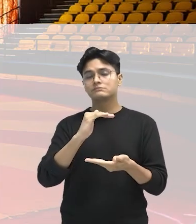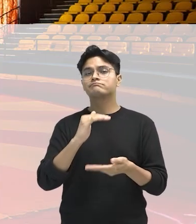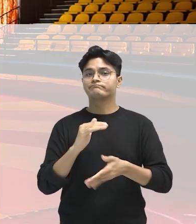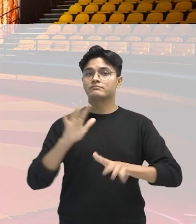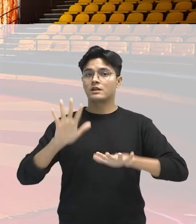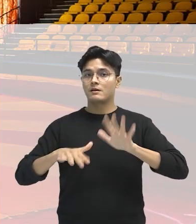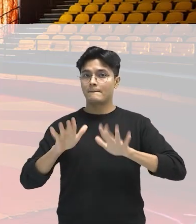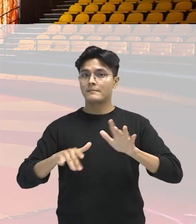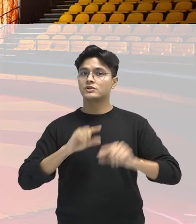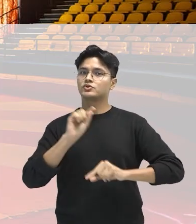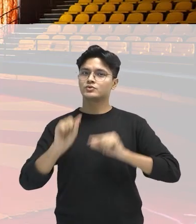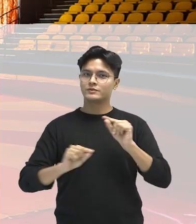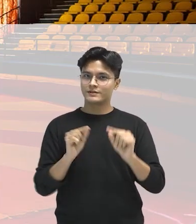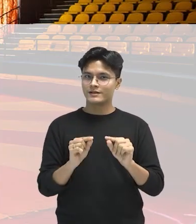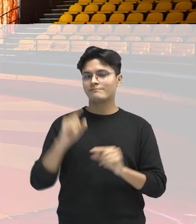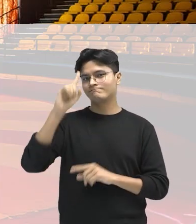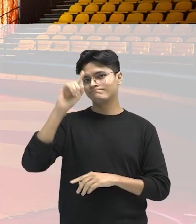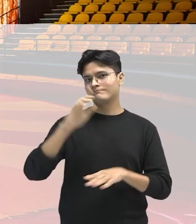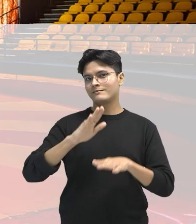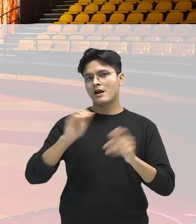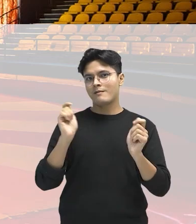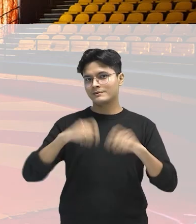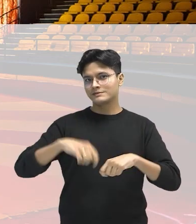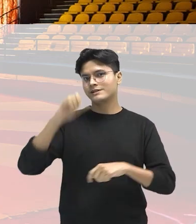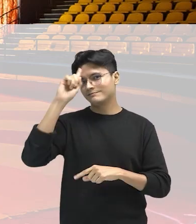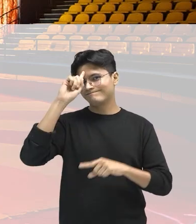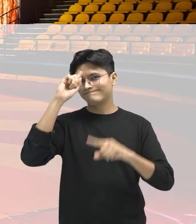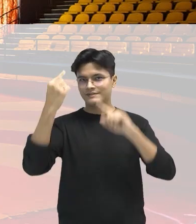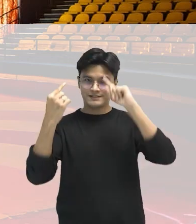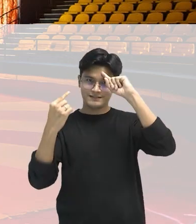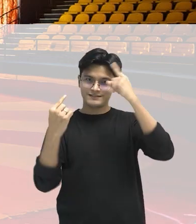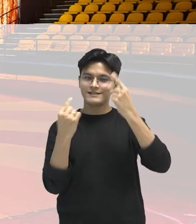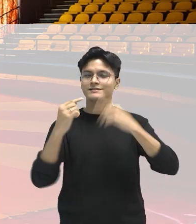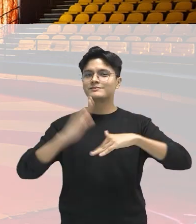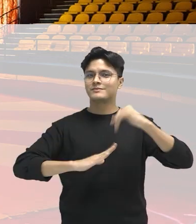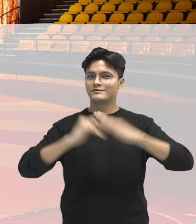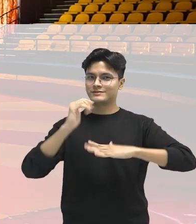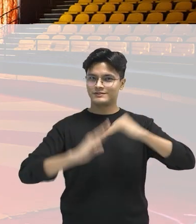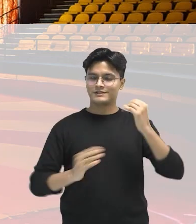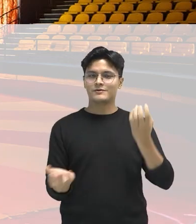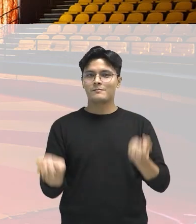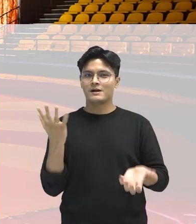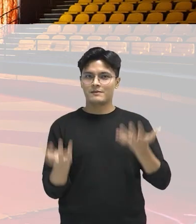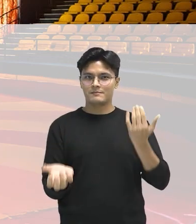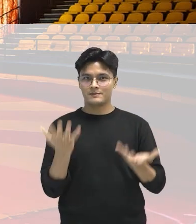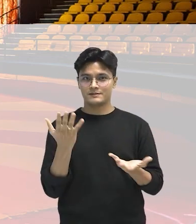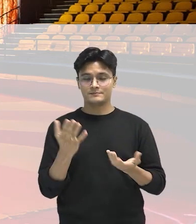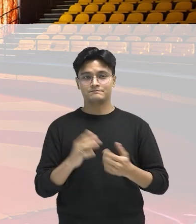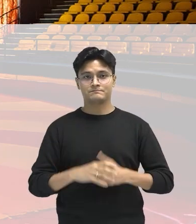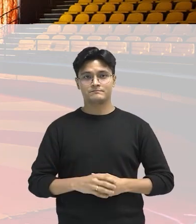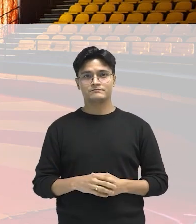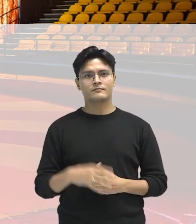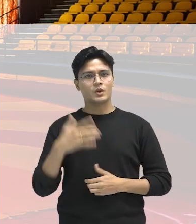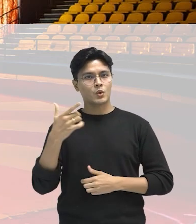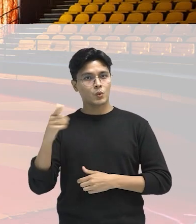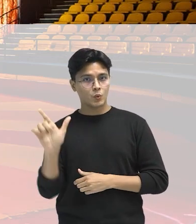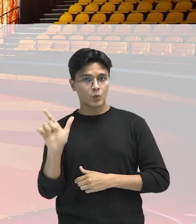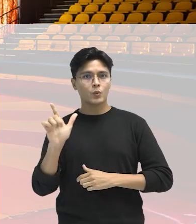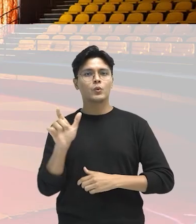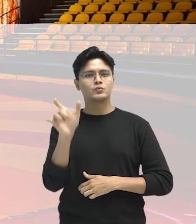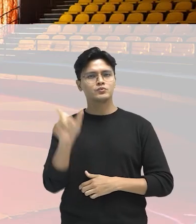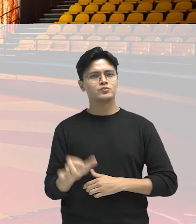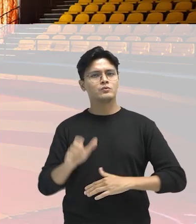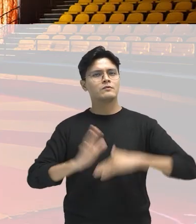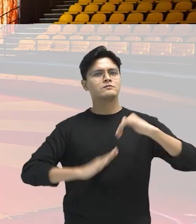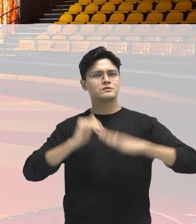quê? Da criatividade desse profissional que é o malabarista, certo? Outro profissional também